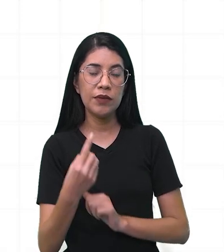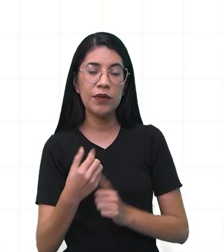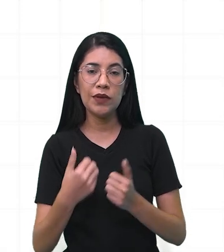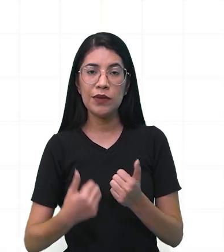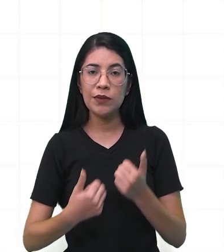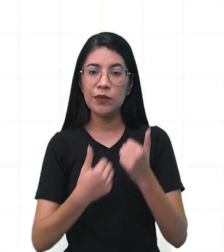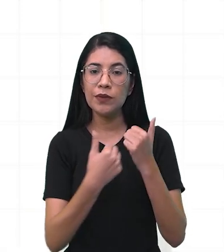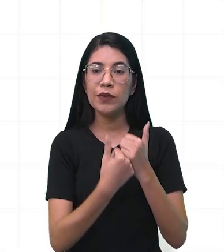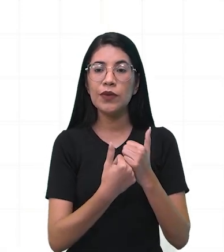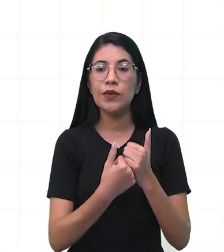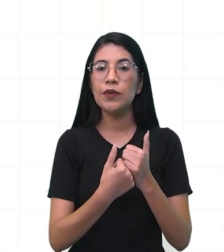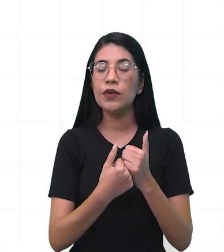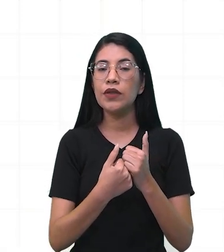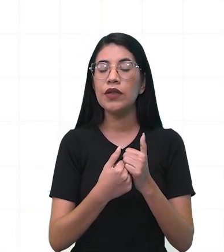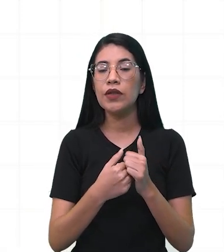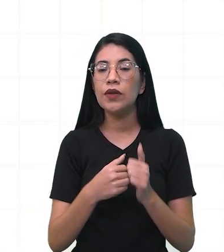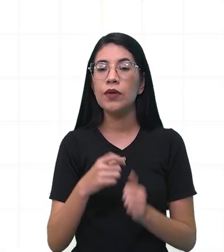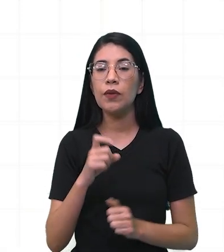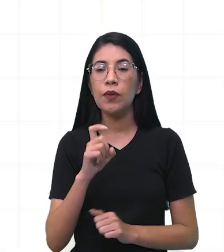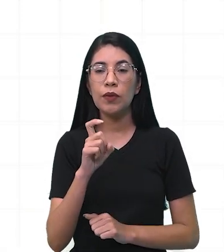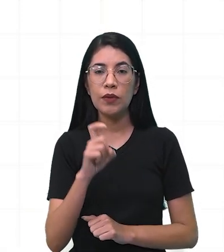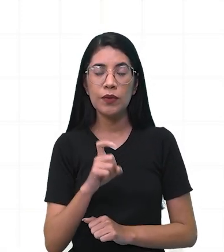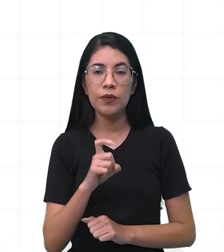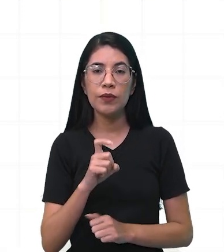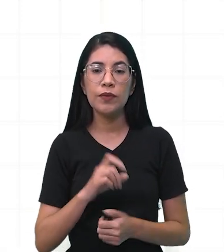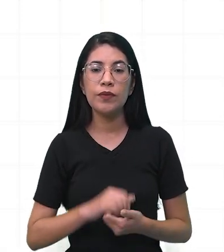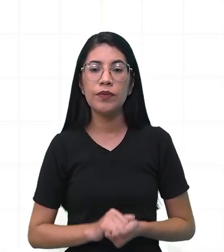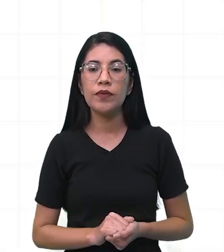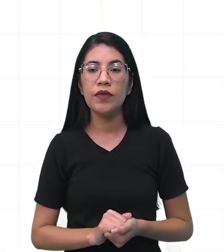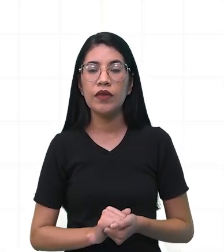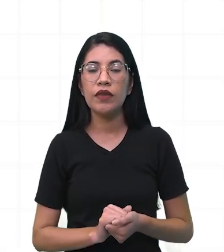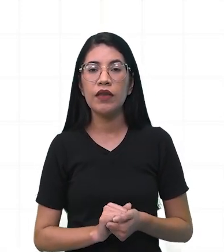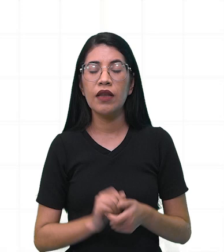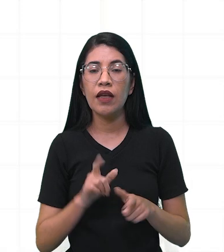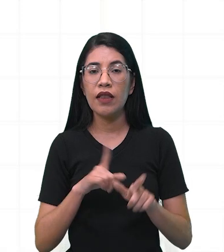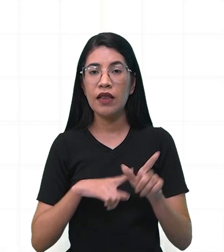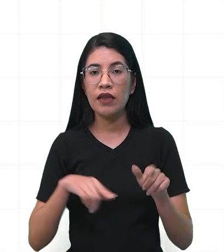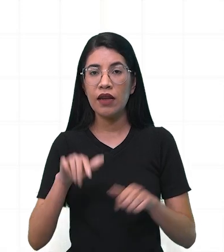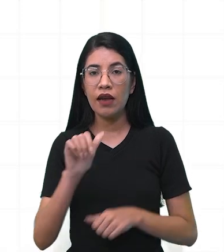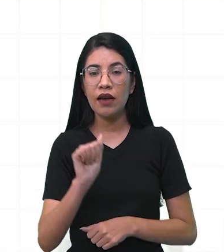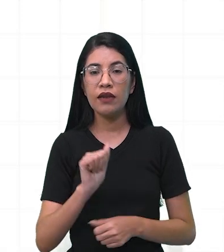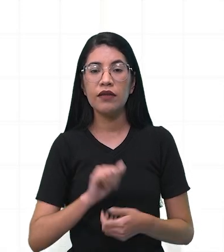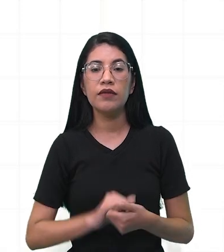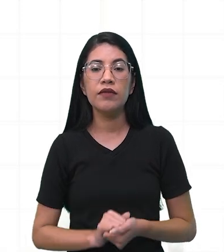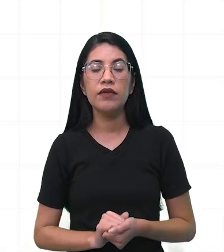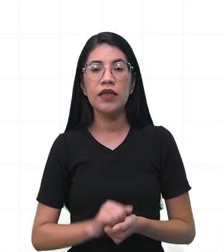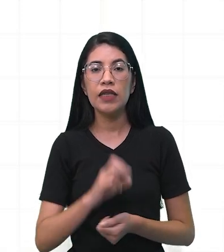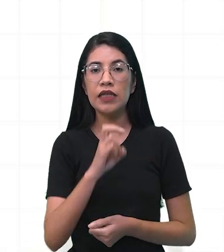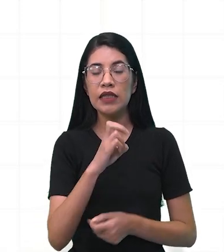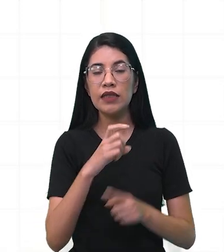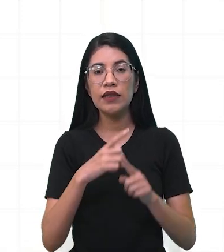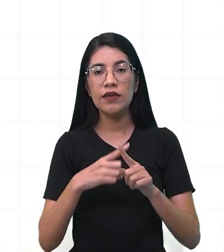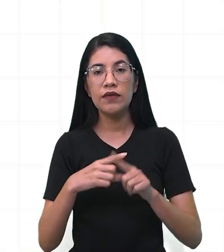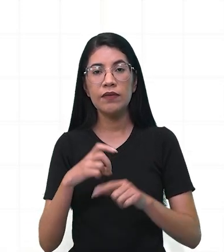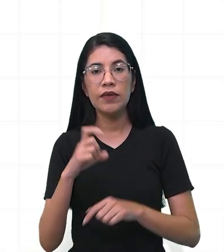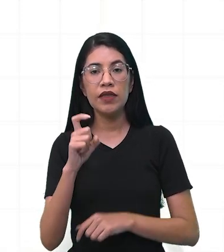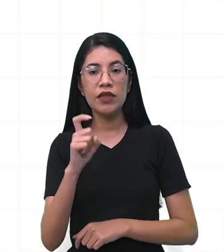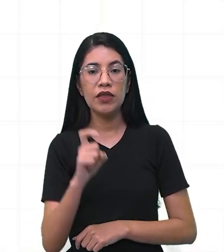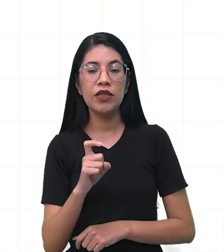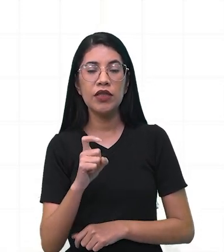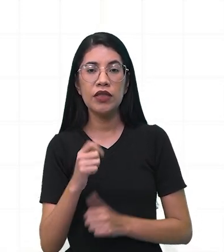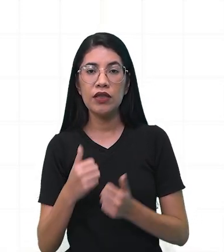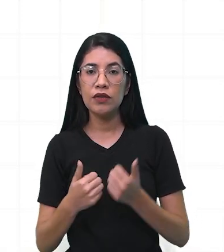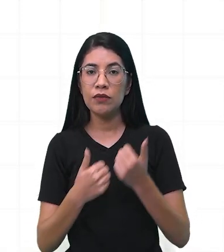x aqui, ó, nós vamos colocar cada valor. Na letra A vai ficar assim, então, 5 vezes x, quem é o